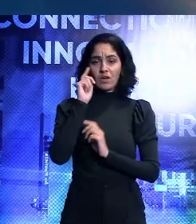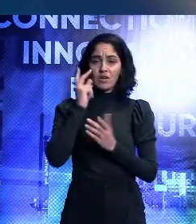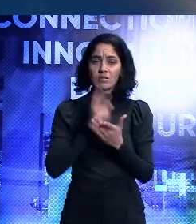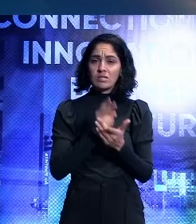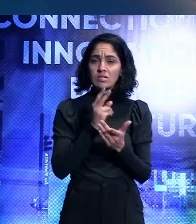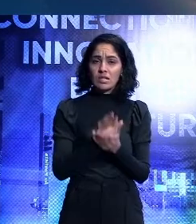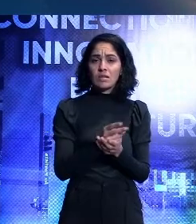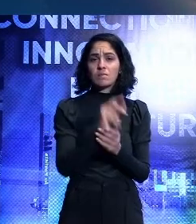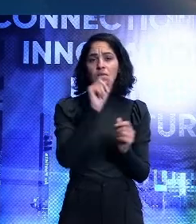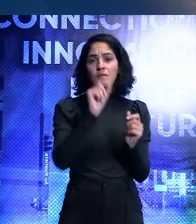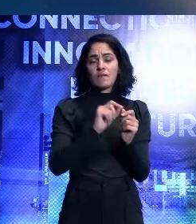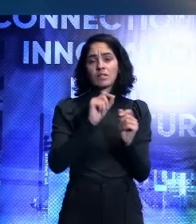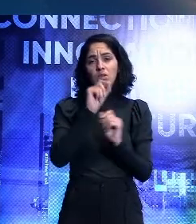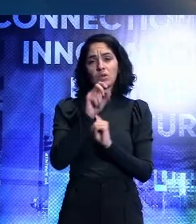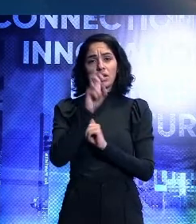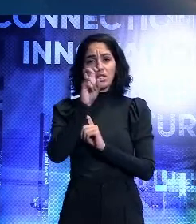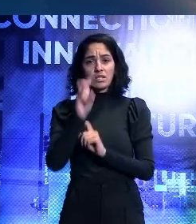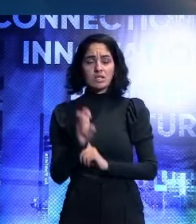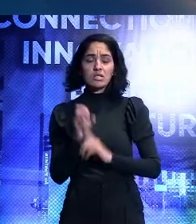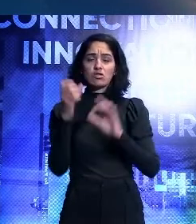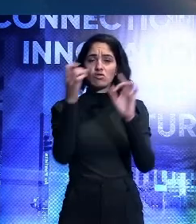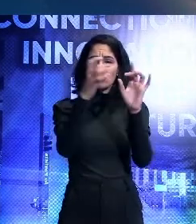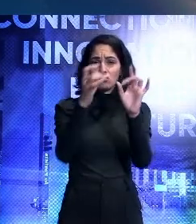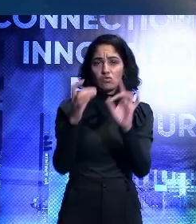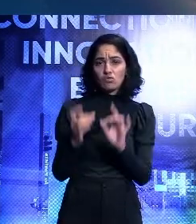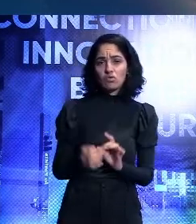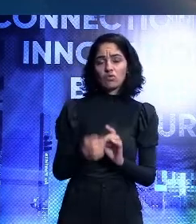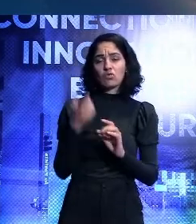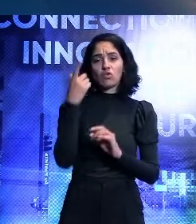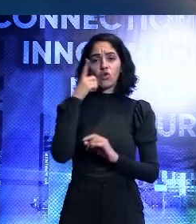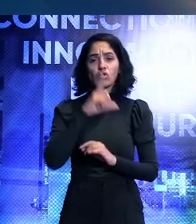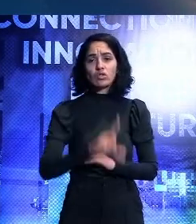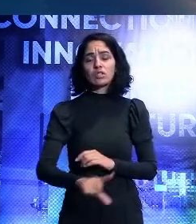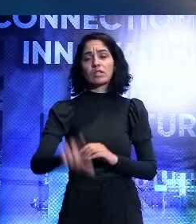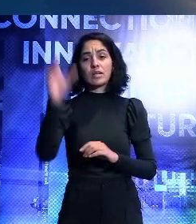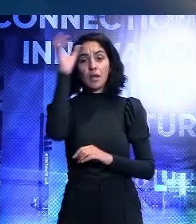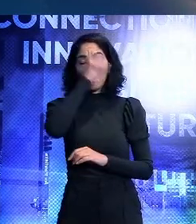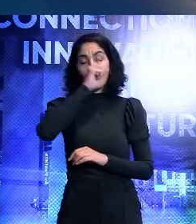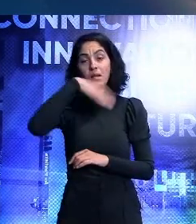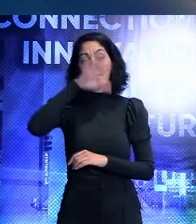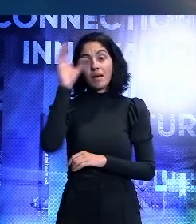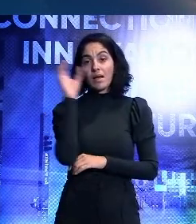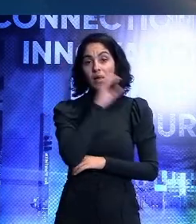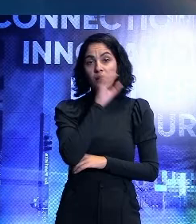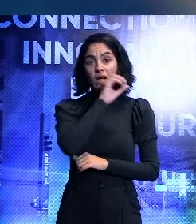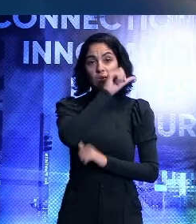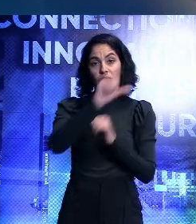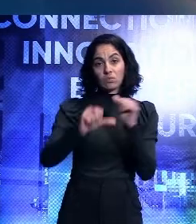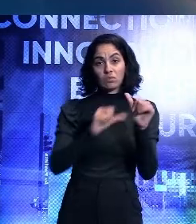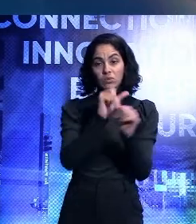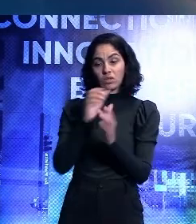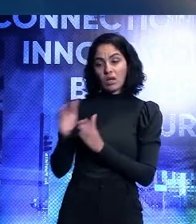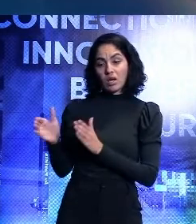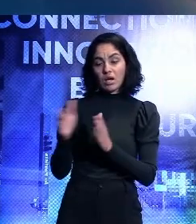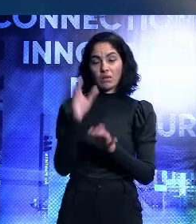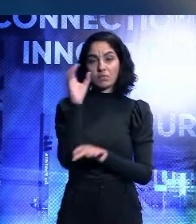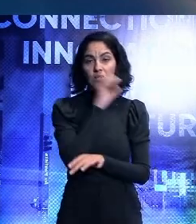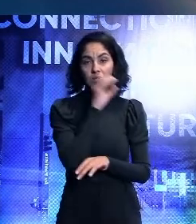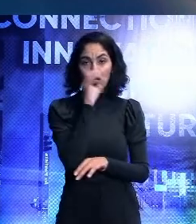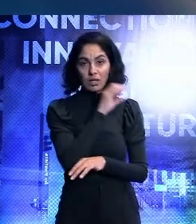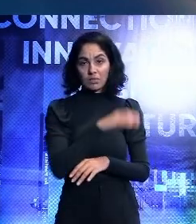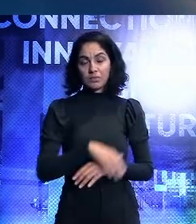ter ciclo curto de feedback, é você conseguir aprender mais rápido e mudar a rota mais rápido. E aí,